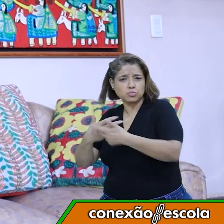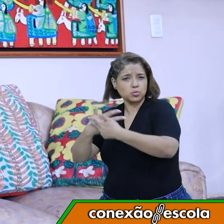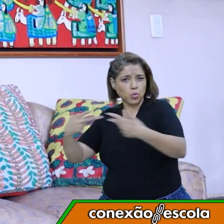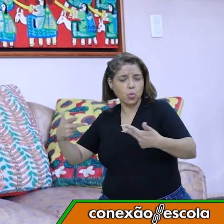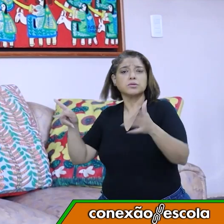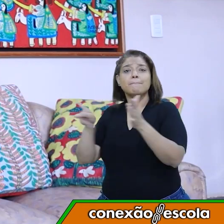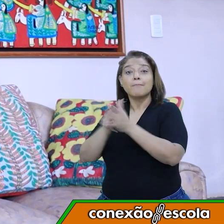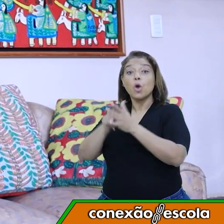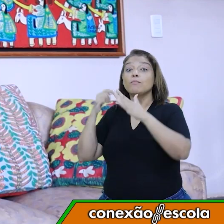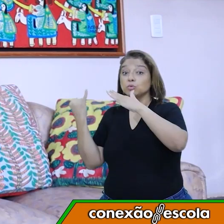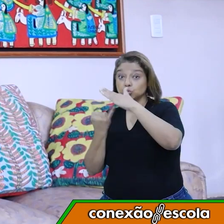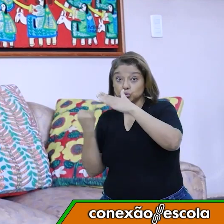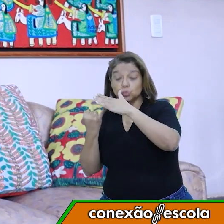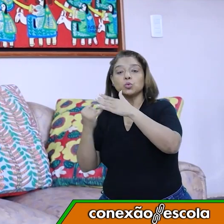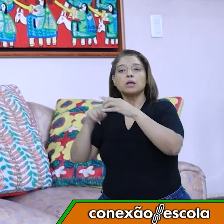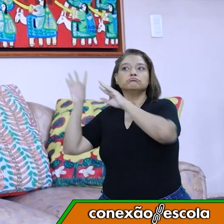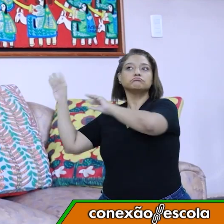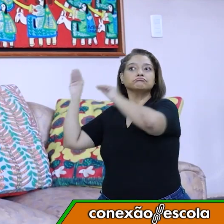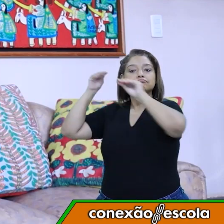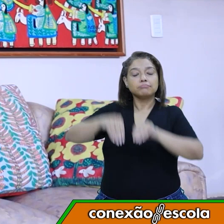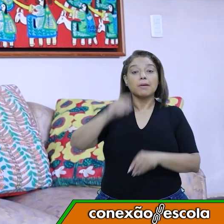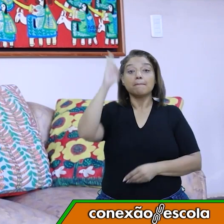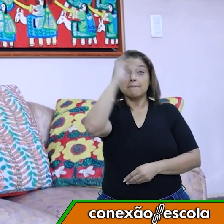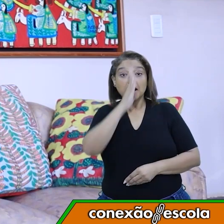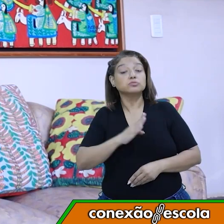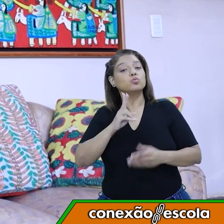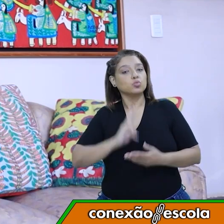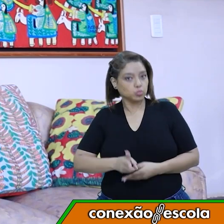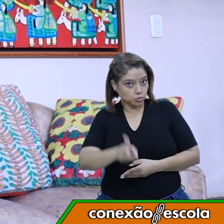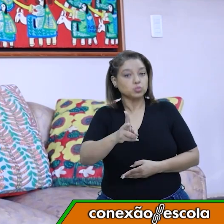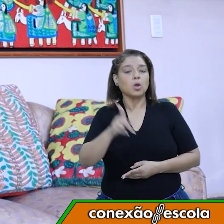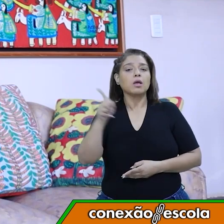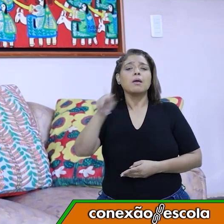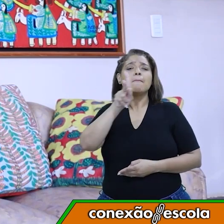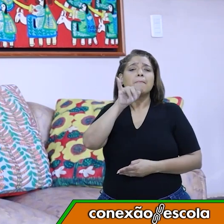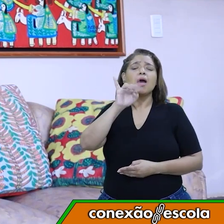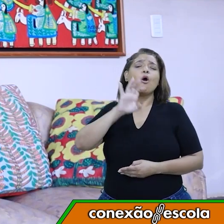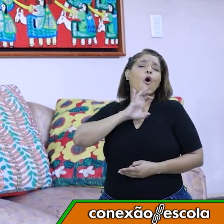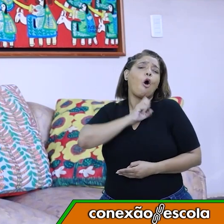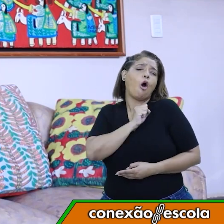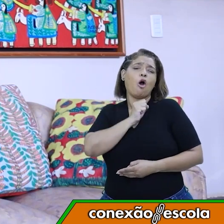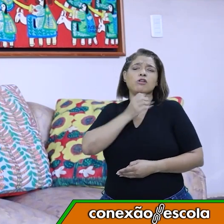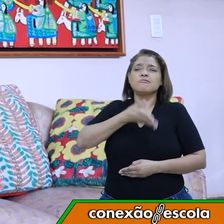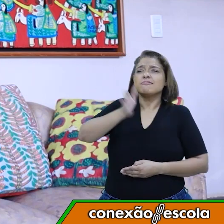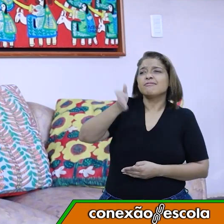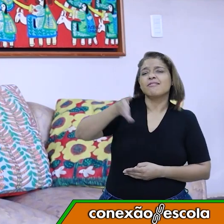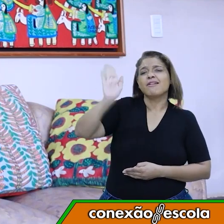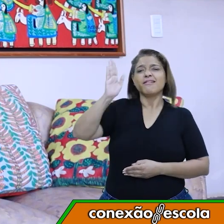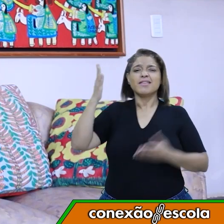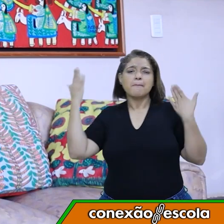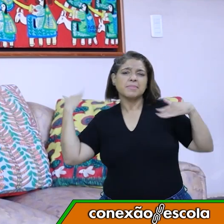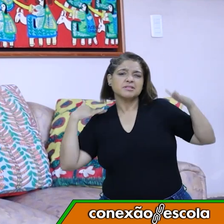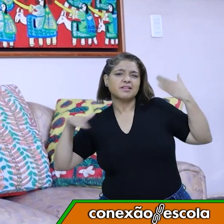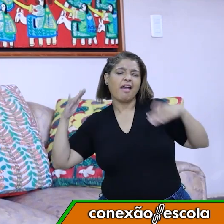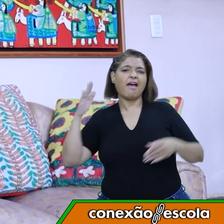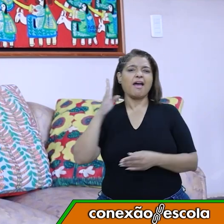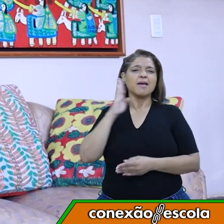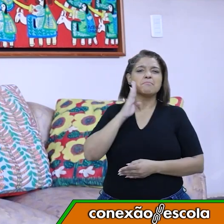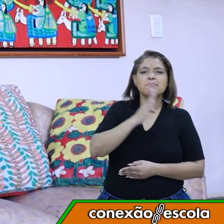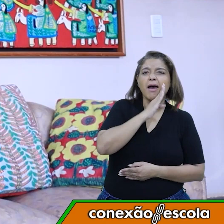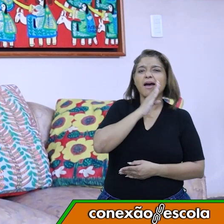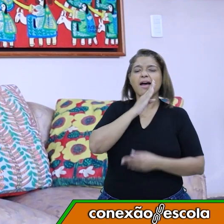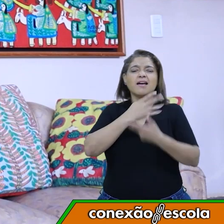E meu pai sempre foi uma pessoa boêmia, uma pessoa que queria, entendeu, sua aventura na vida dele.